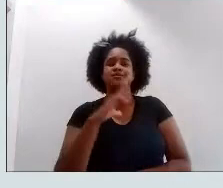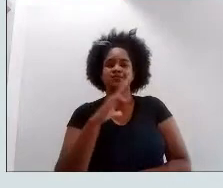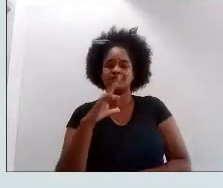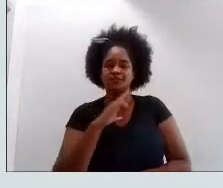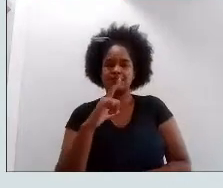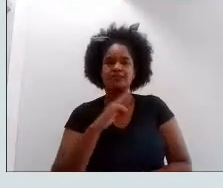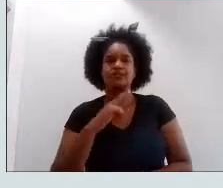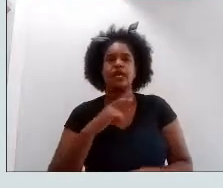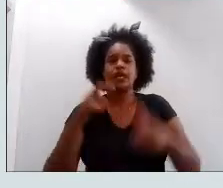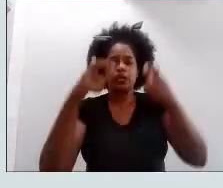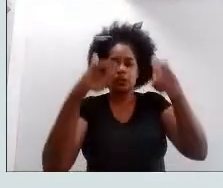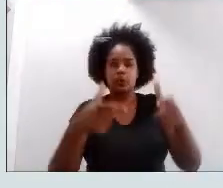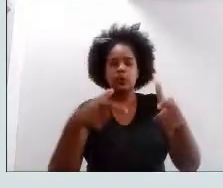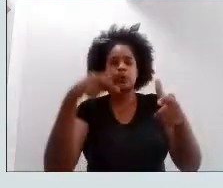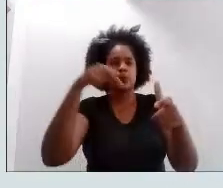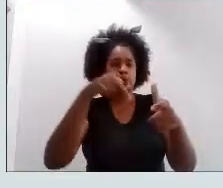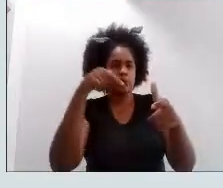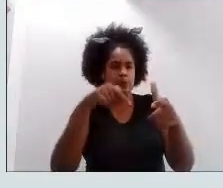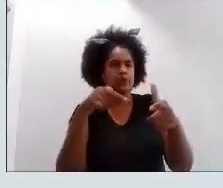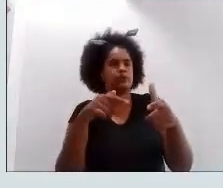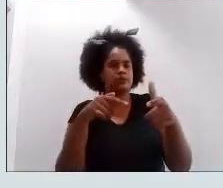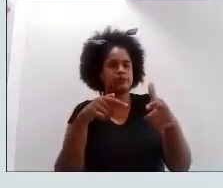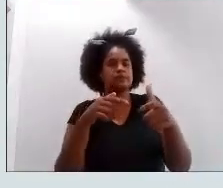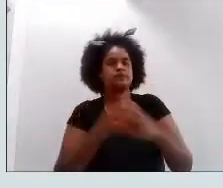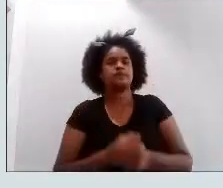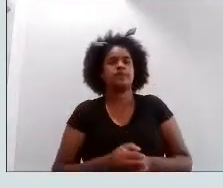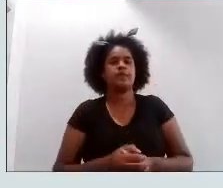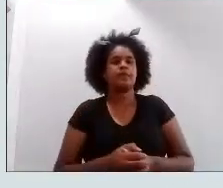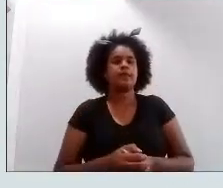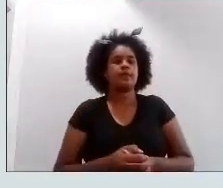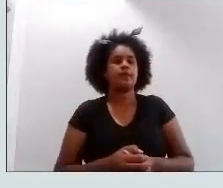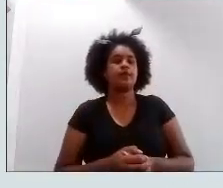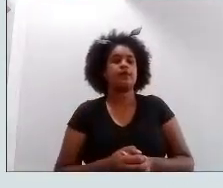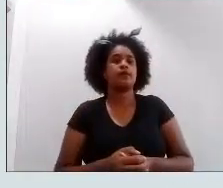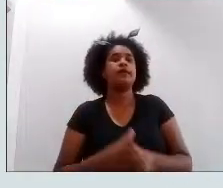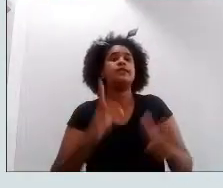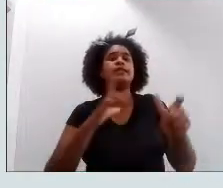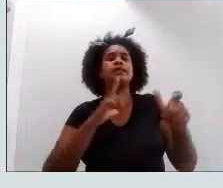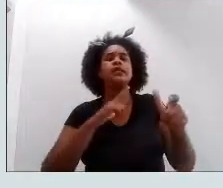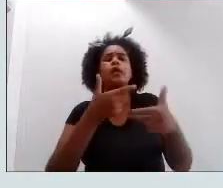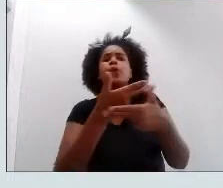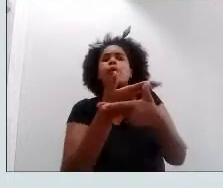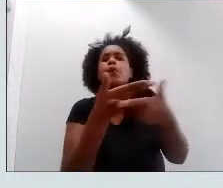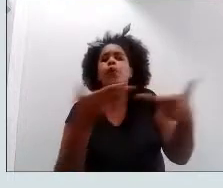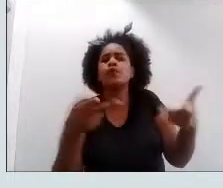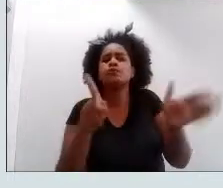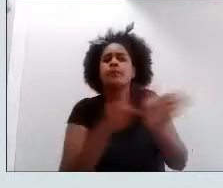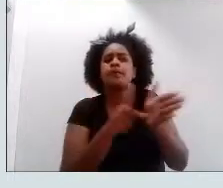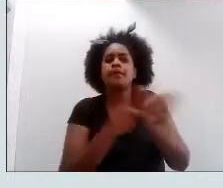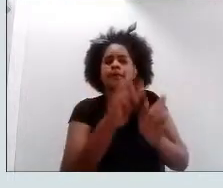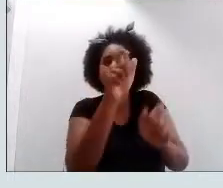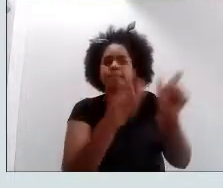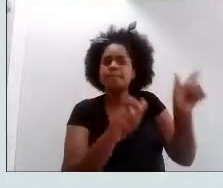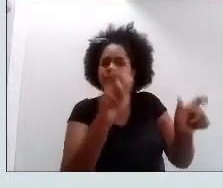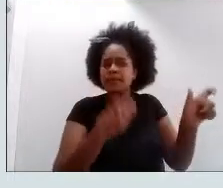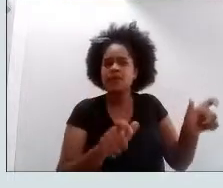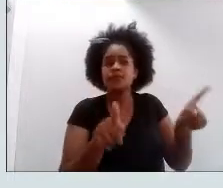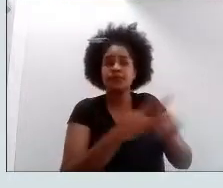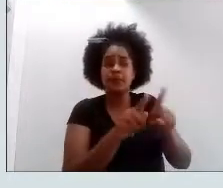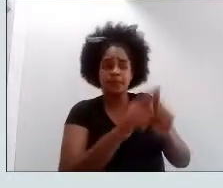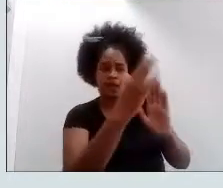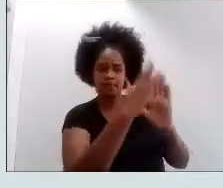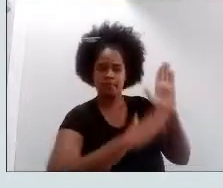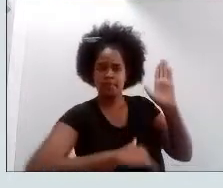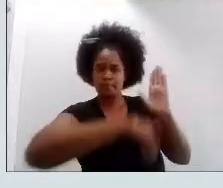vão sendo mostrados a partir dos diversos vestígios humanos e registros rupestres que foram encontrados